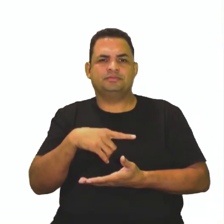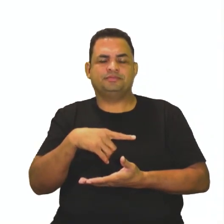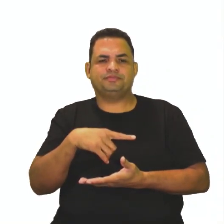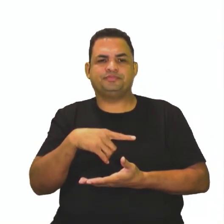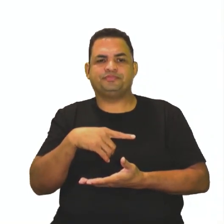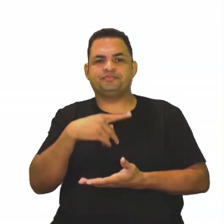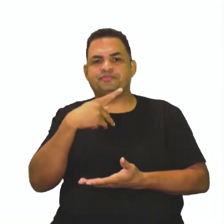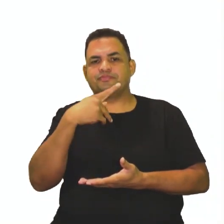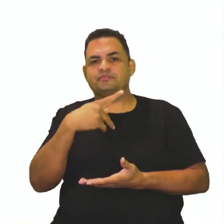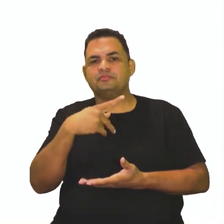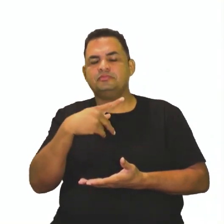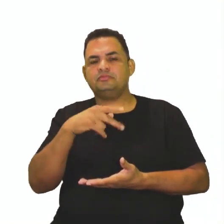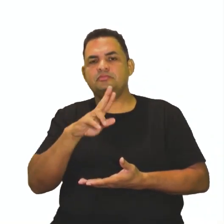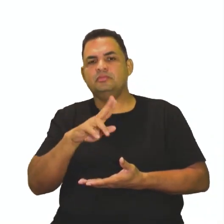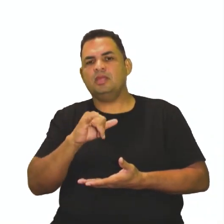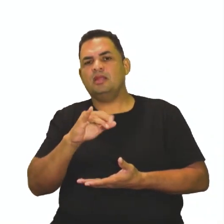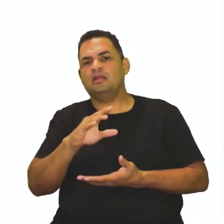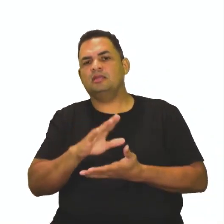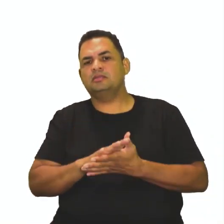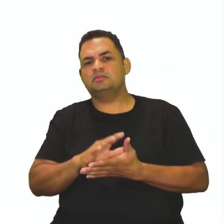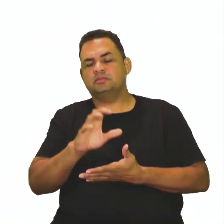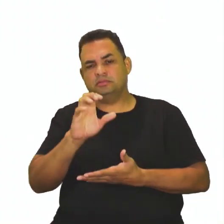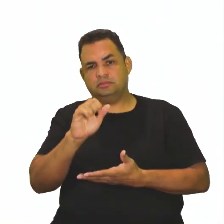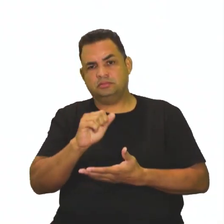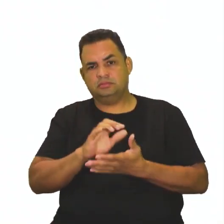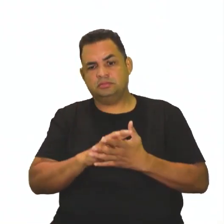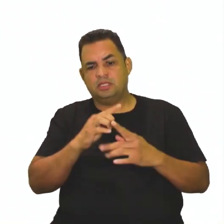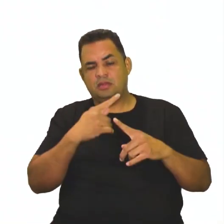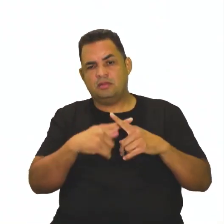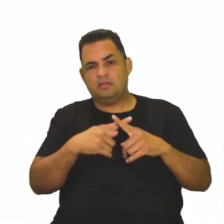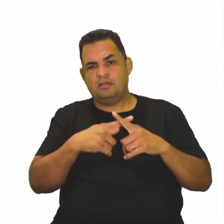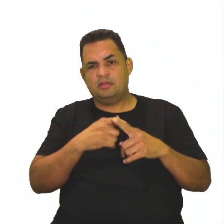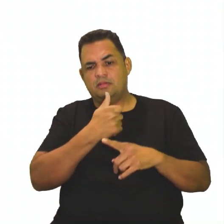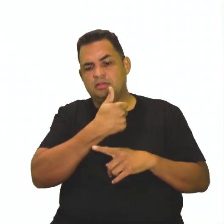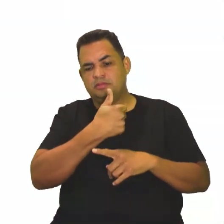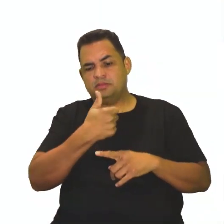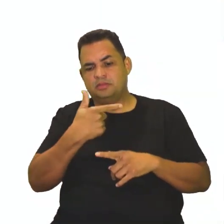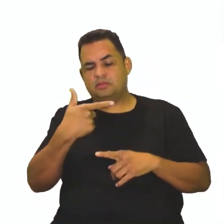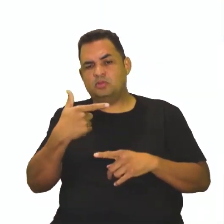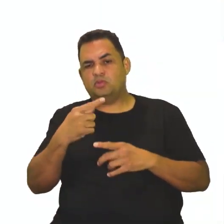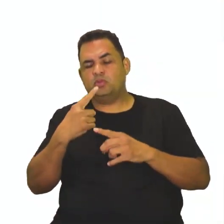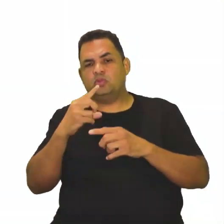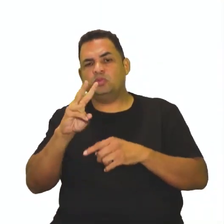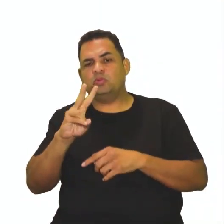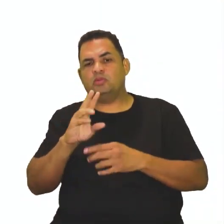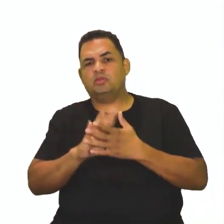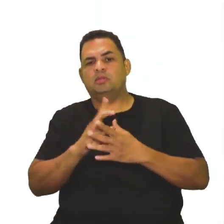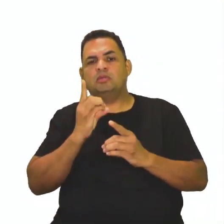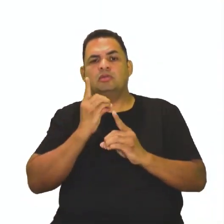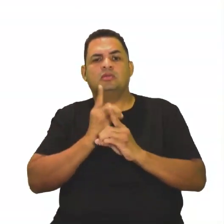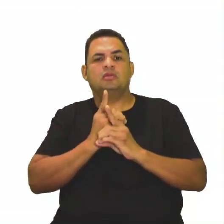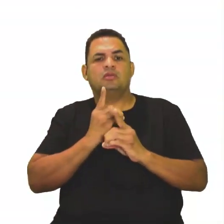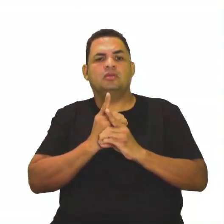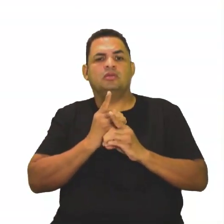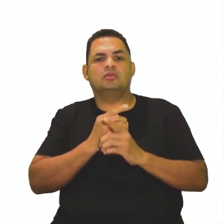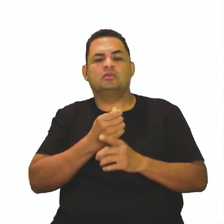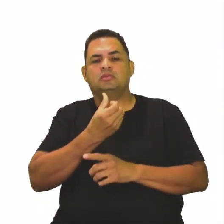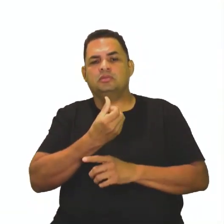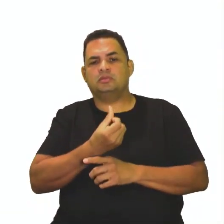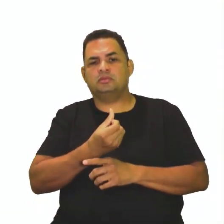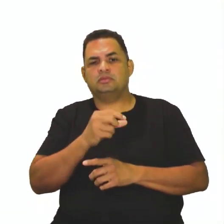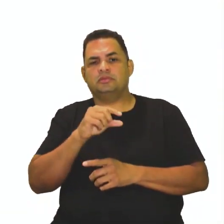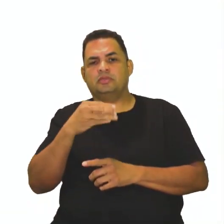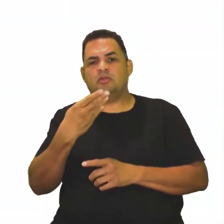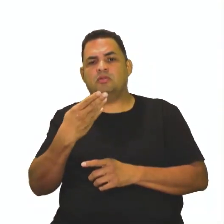quê? Π. Tu pega a corrente, multiplica pela tensão e você vai achar uma potência aqui, ó,